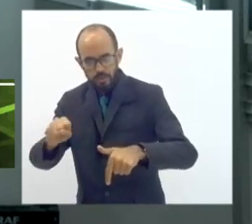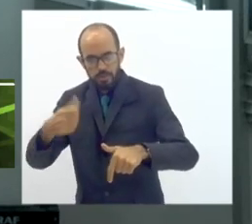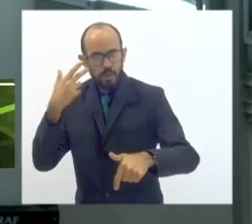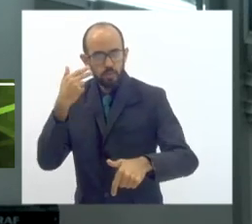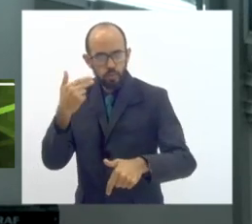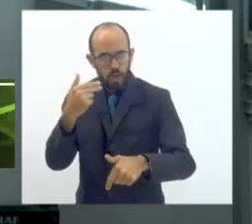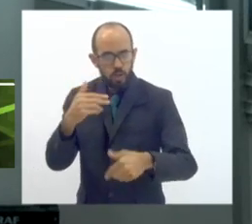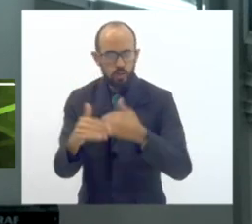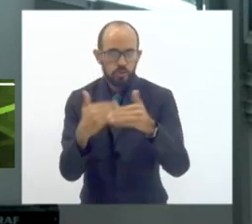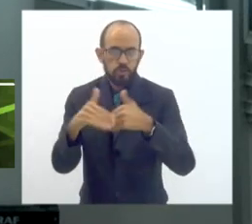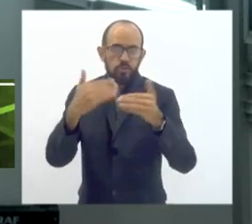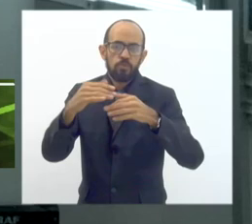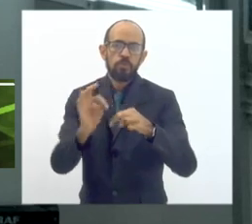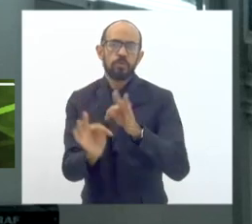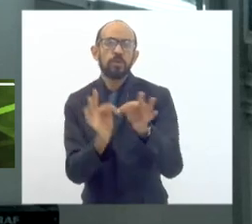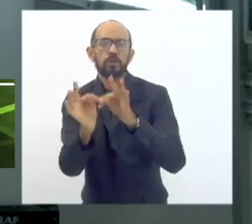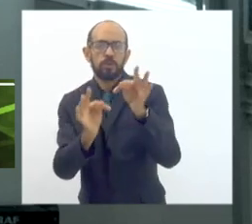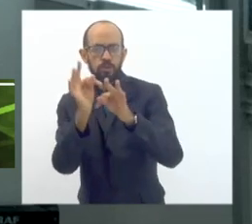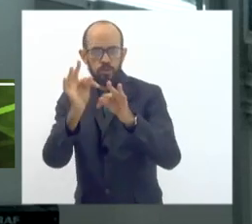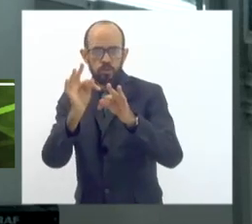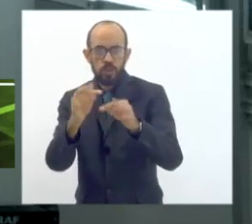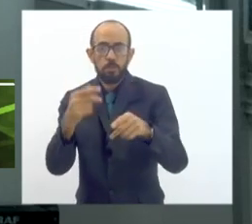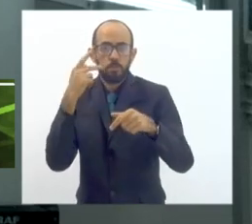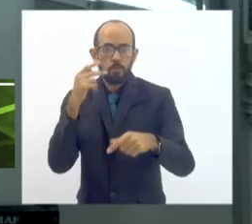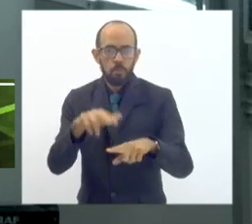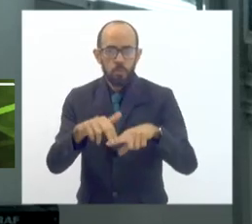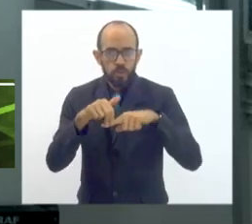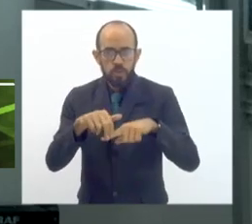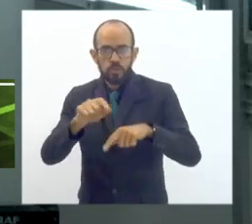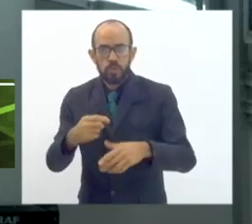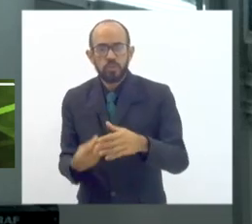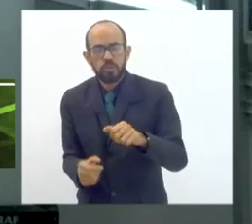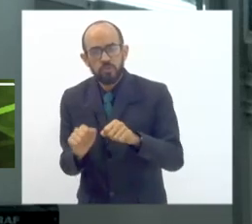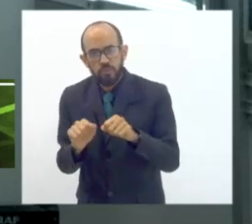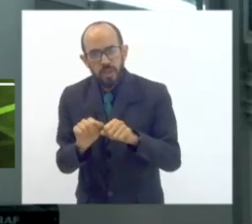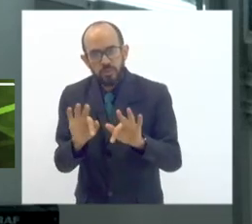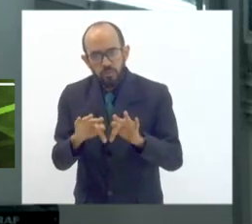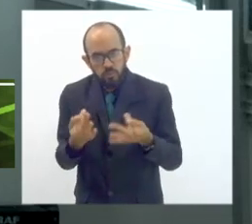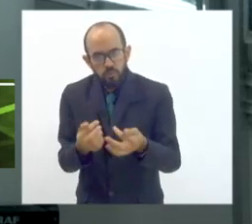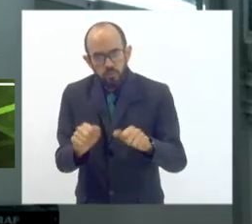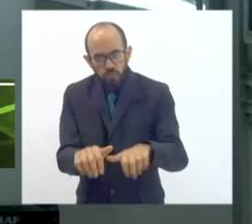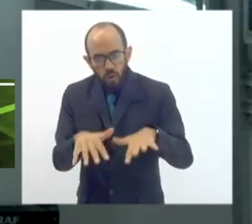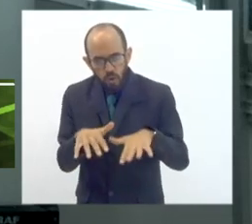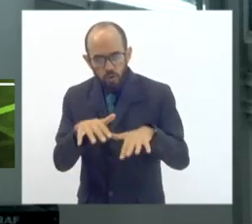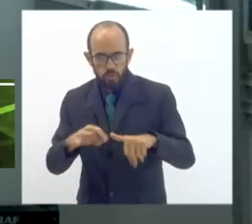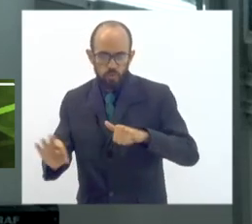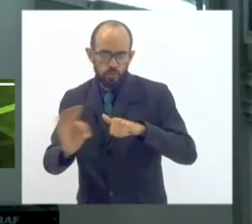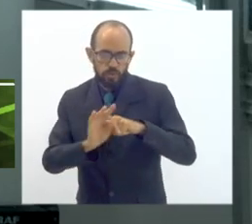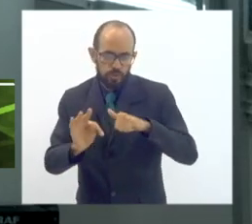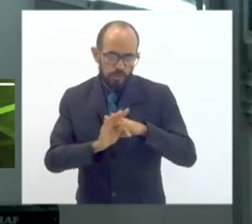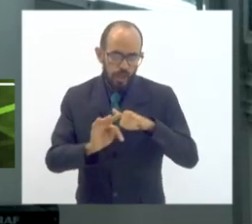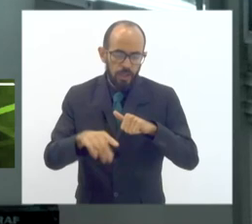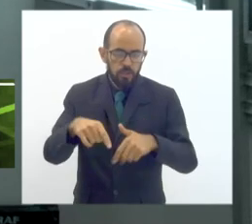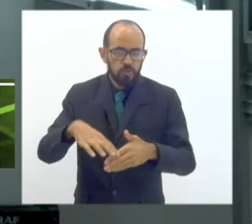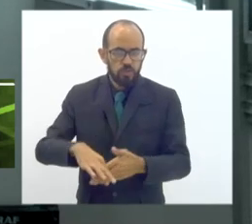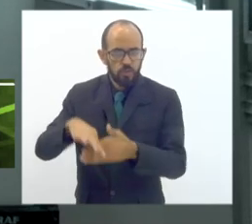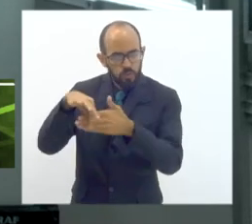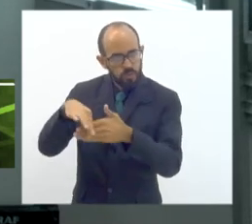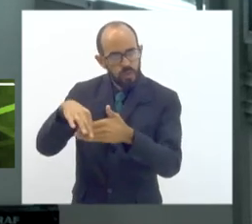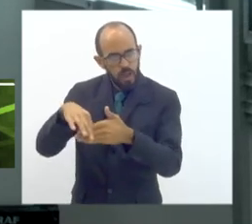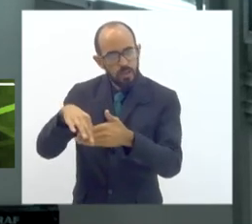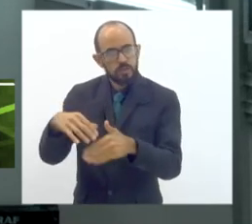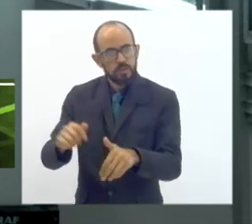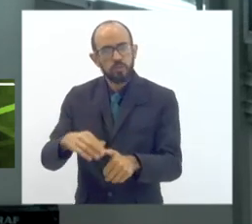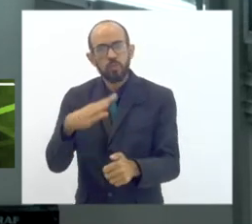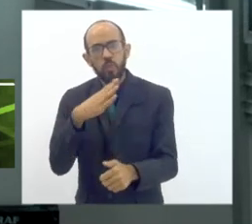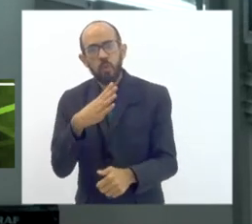região tecnologicamente. Para isso, serão realizados fóruns técnicos com especialistas e autoridades da área, a formalização acordos